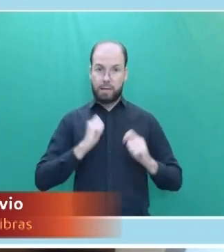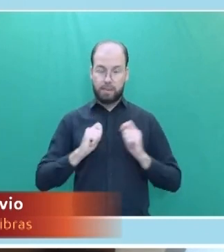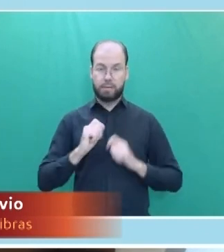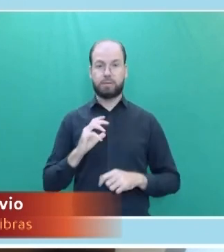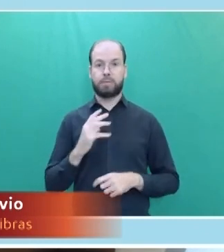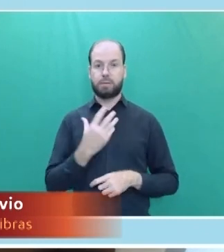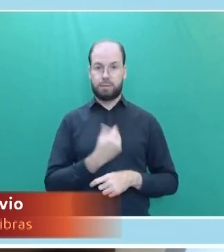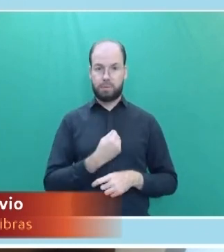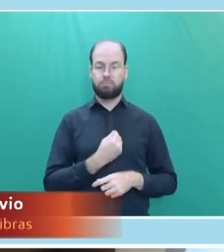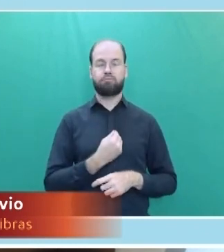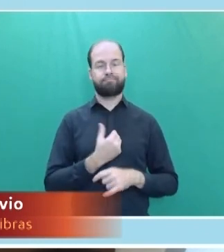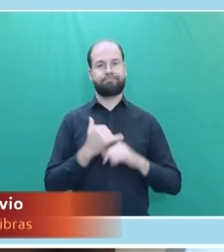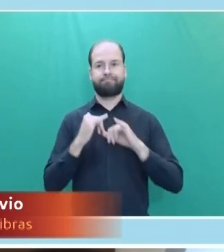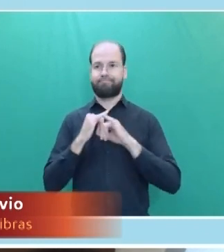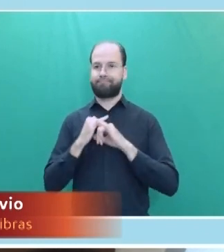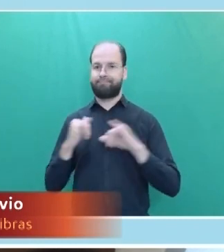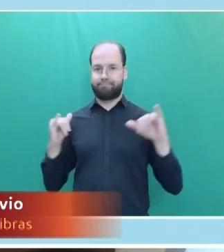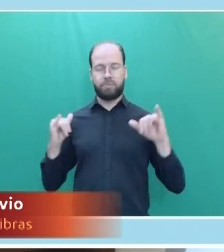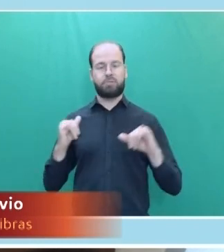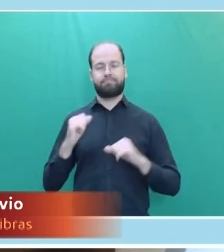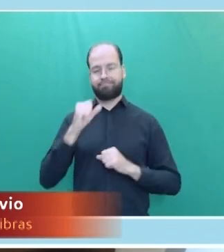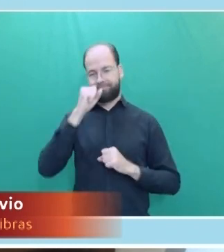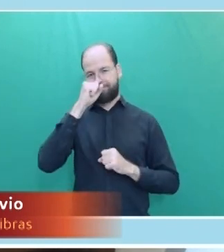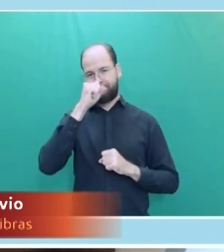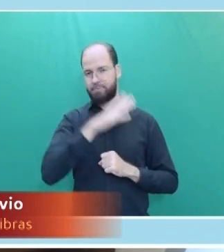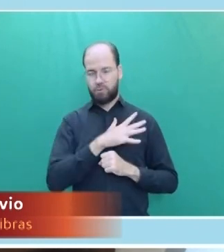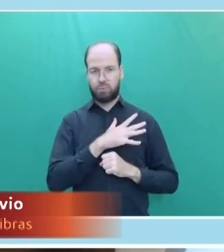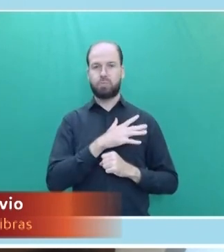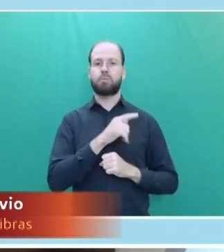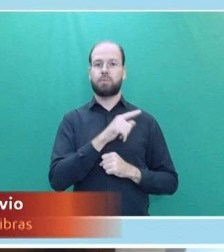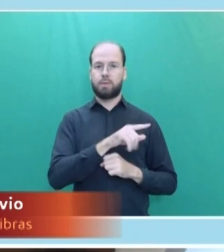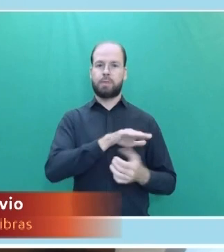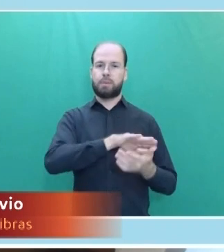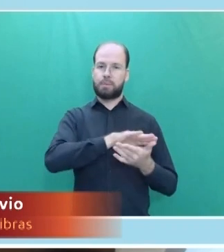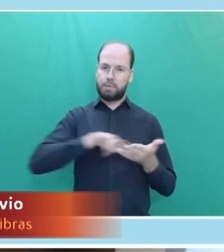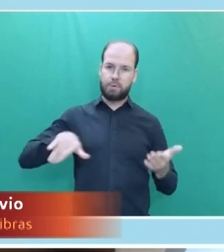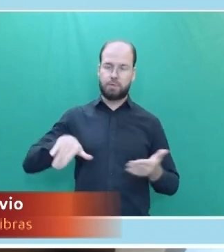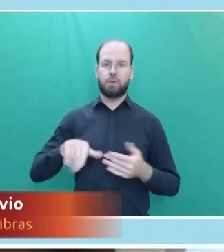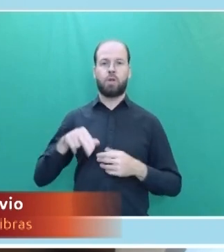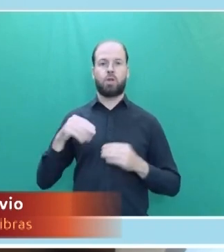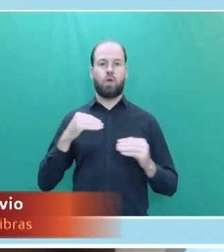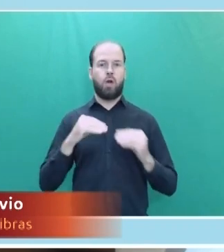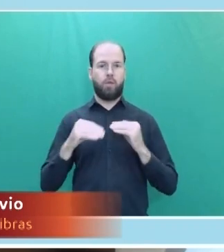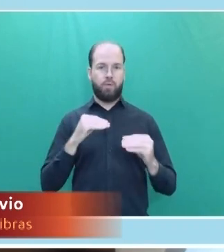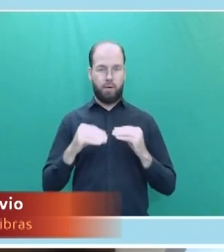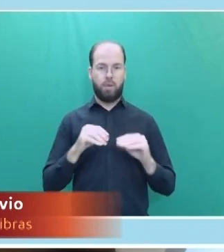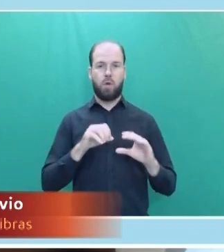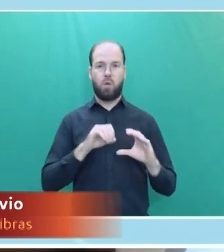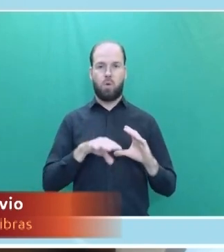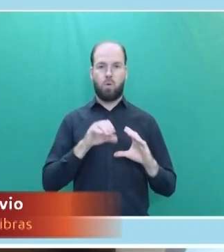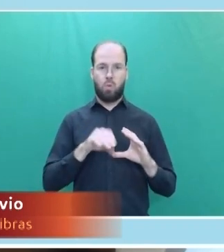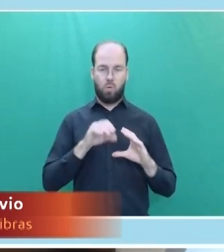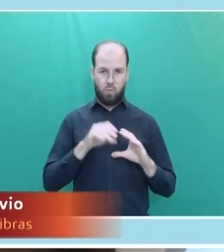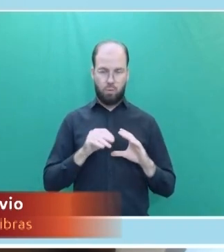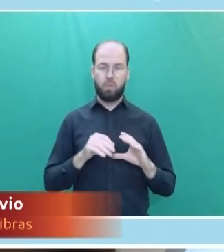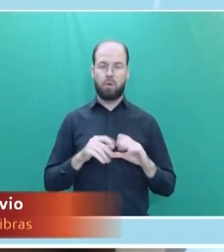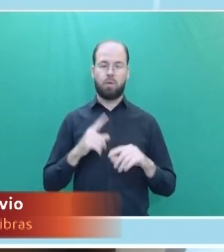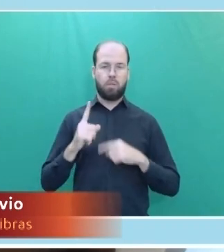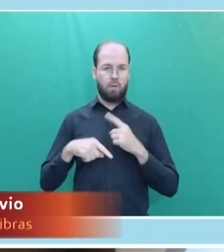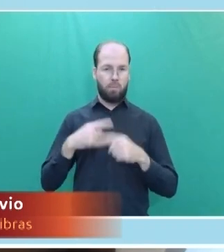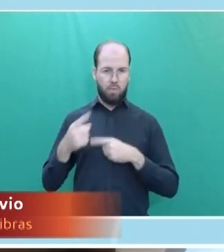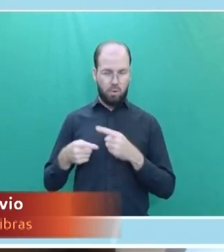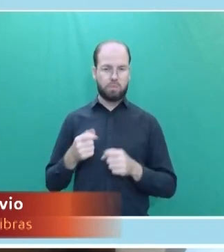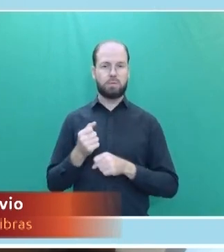saiu de uma forma muito esdrúxula nos jornais, e ela foi retirada da novela, né, na Globo, e depois de